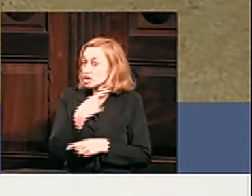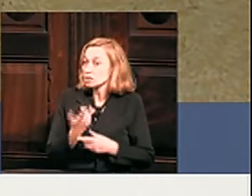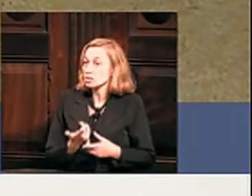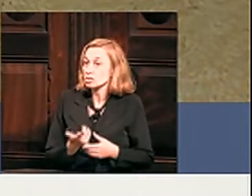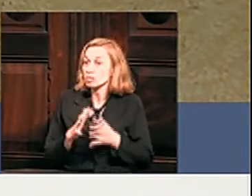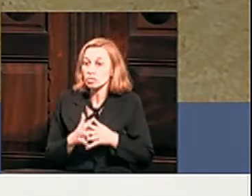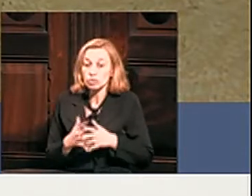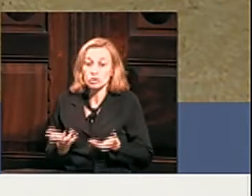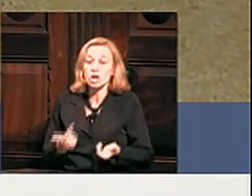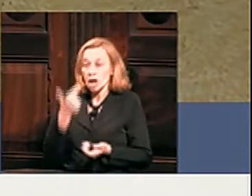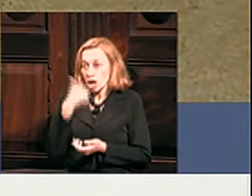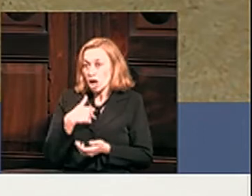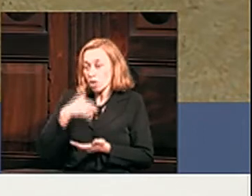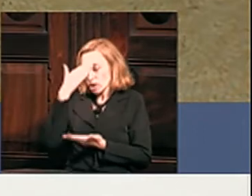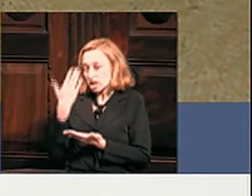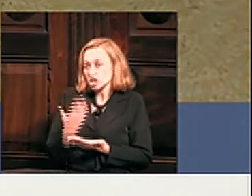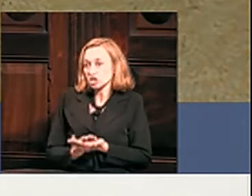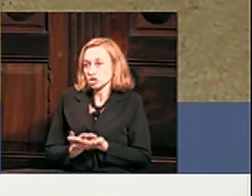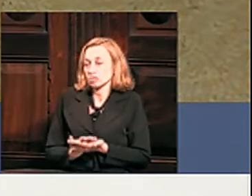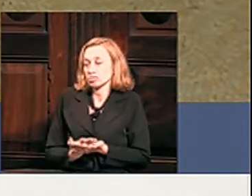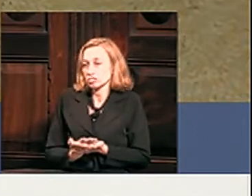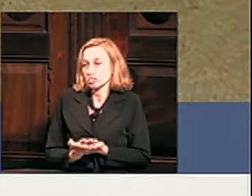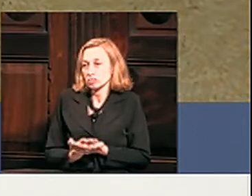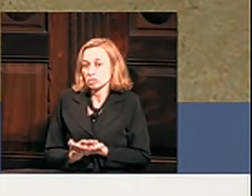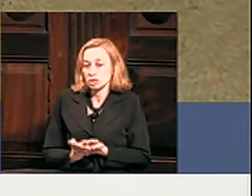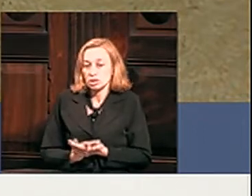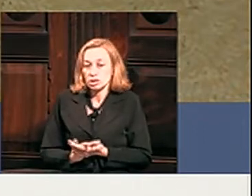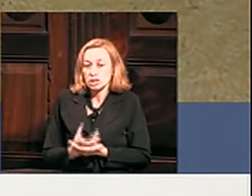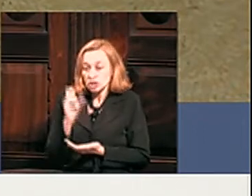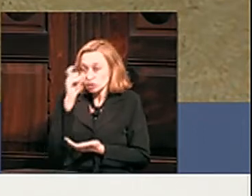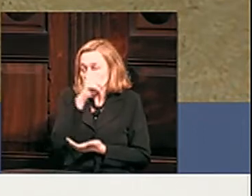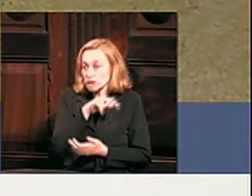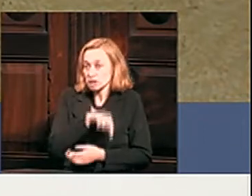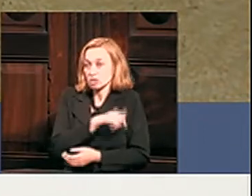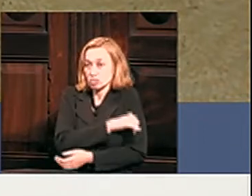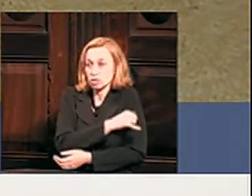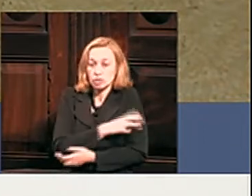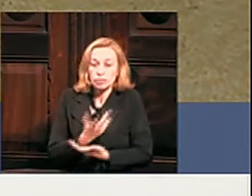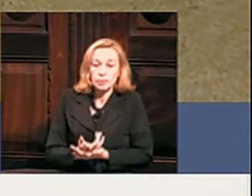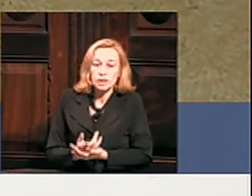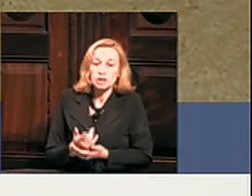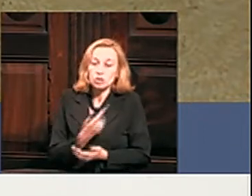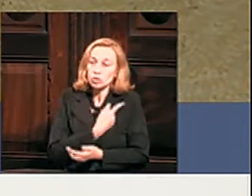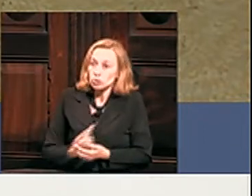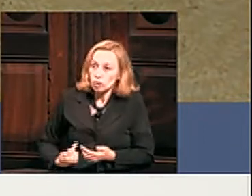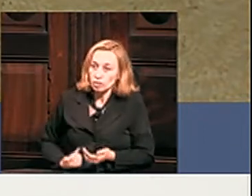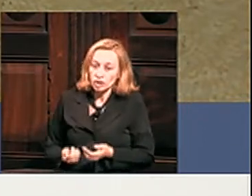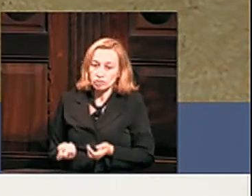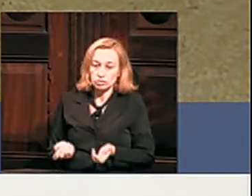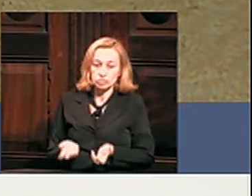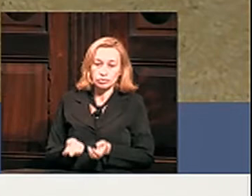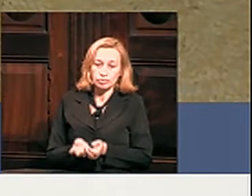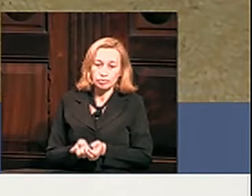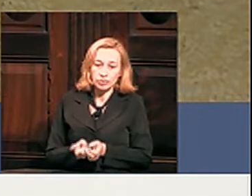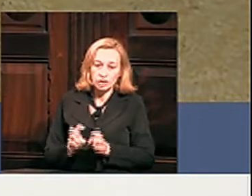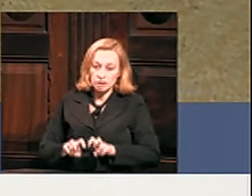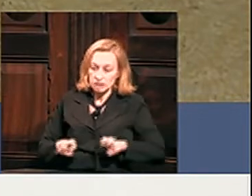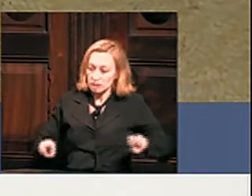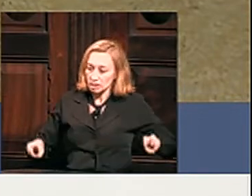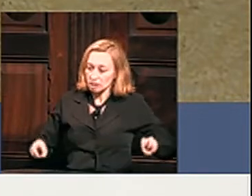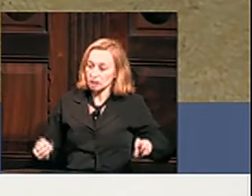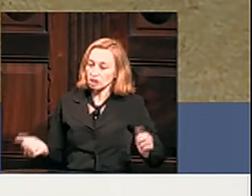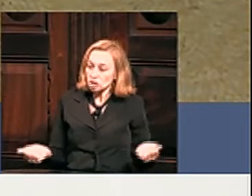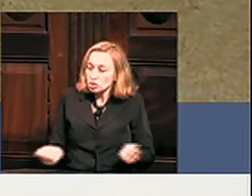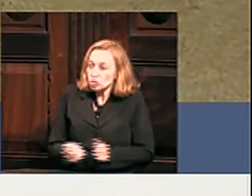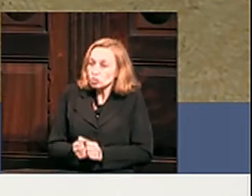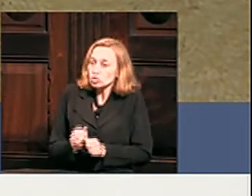foram perdidas no Brasil nos últimos anos foram no Rio. Então, quando o governo senta em mesa com essa